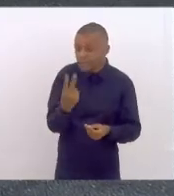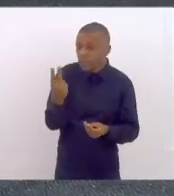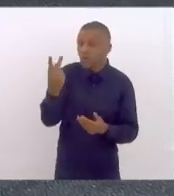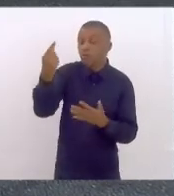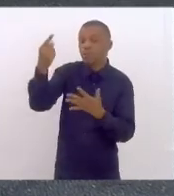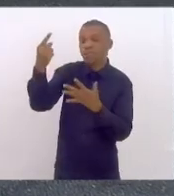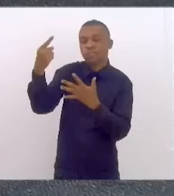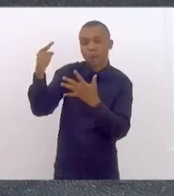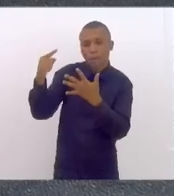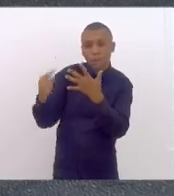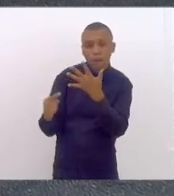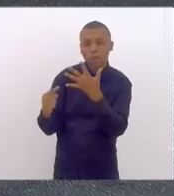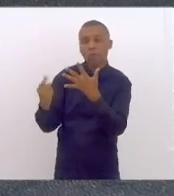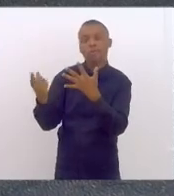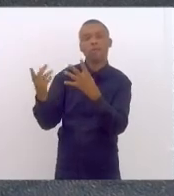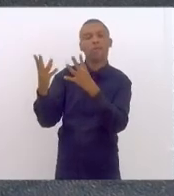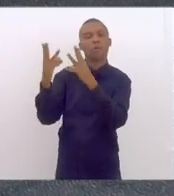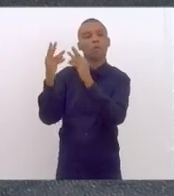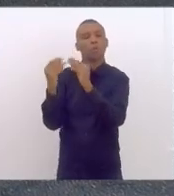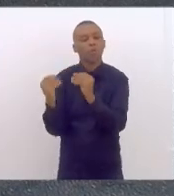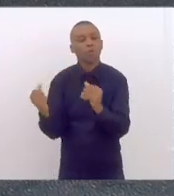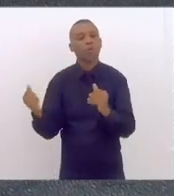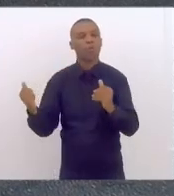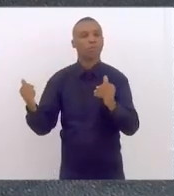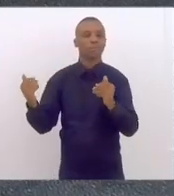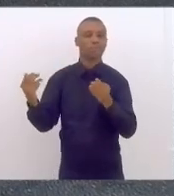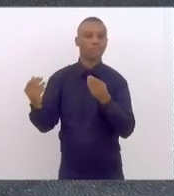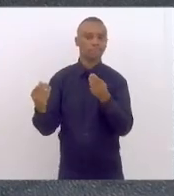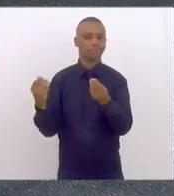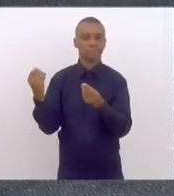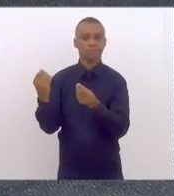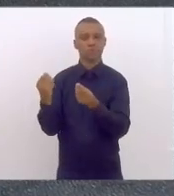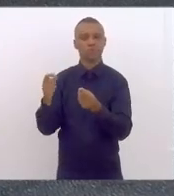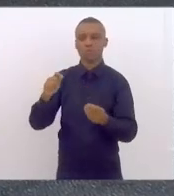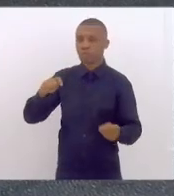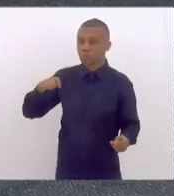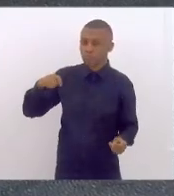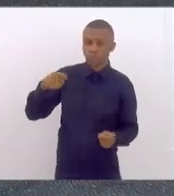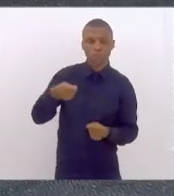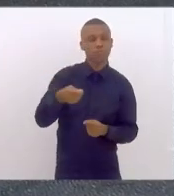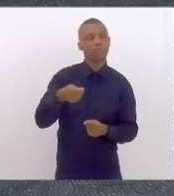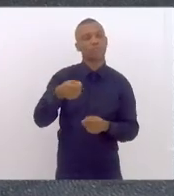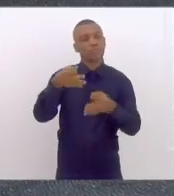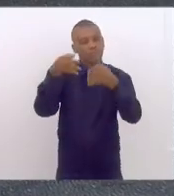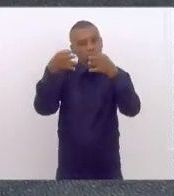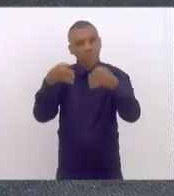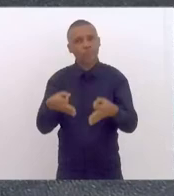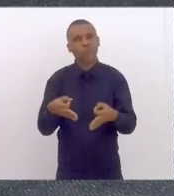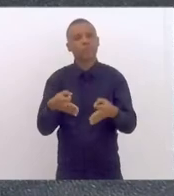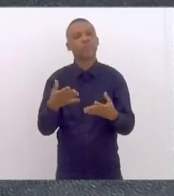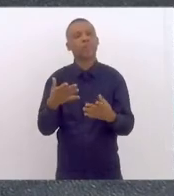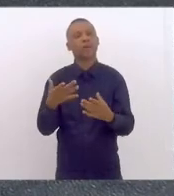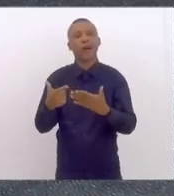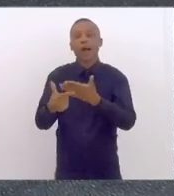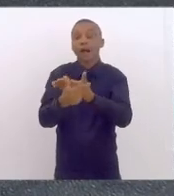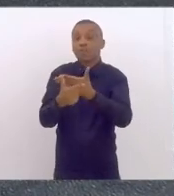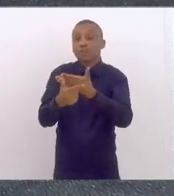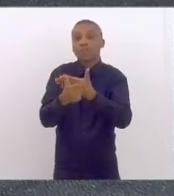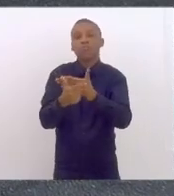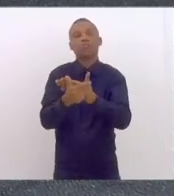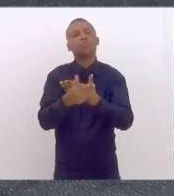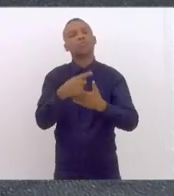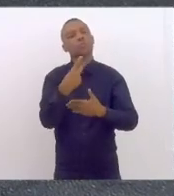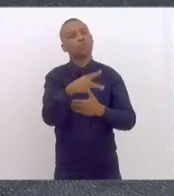deixaram de prevalecer naquilo que seria exatamente a nossa função